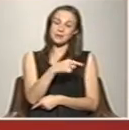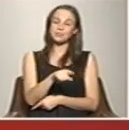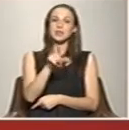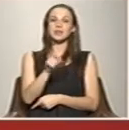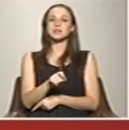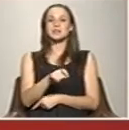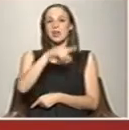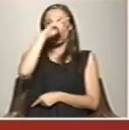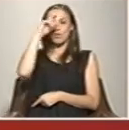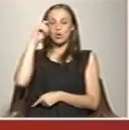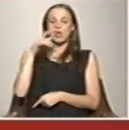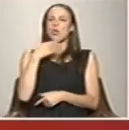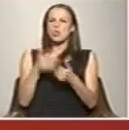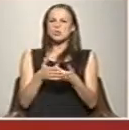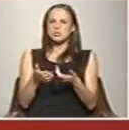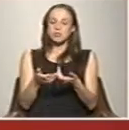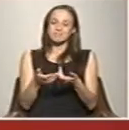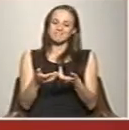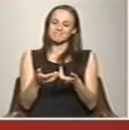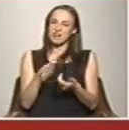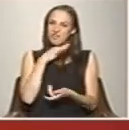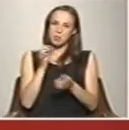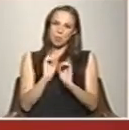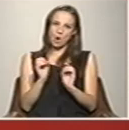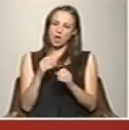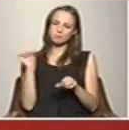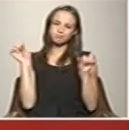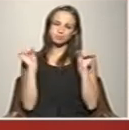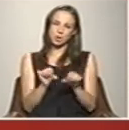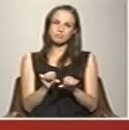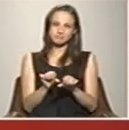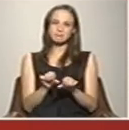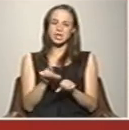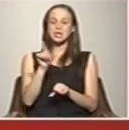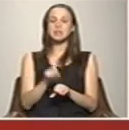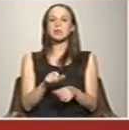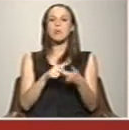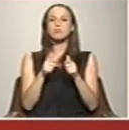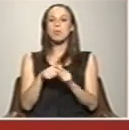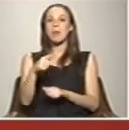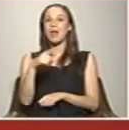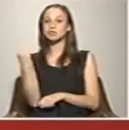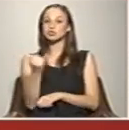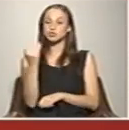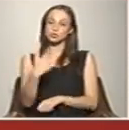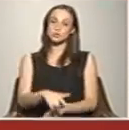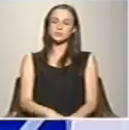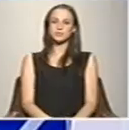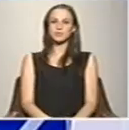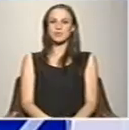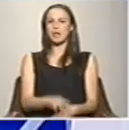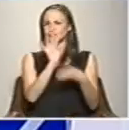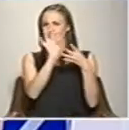dificuldades quando o idoso não está inserido em família, e quer das dificuldades e condicionalismos que as instituições por vezes também têm. Na prática, caracterizar melhor